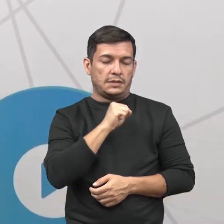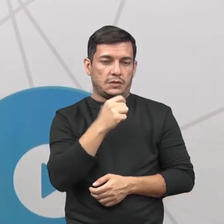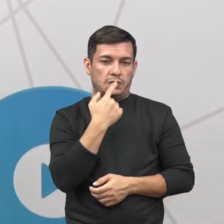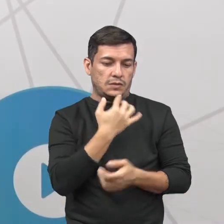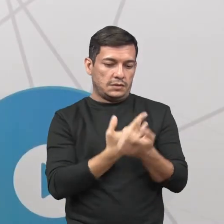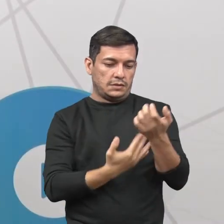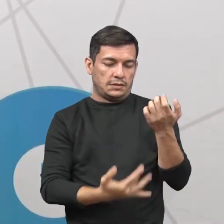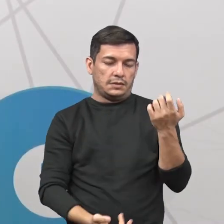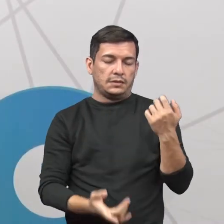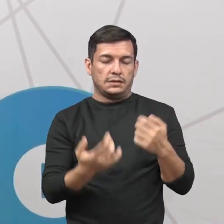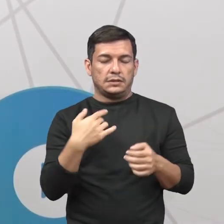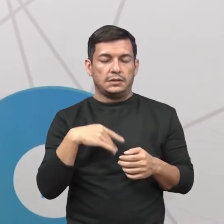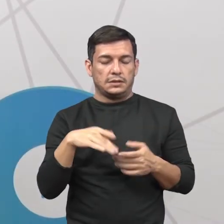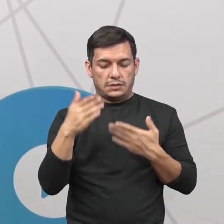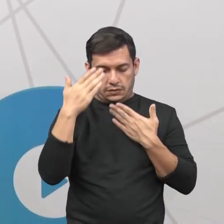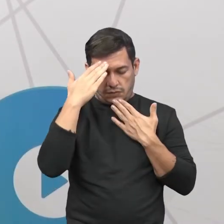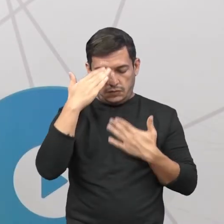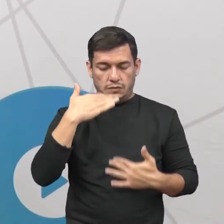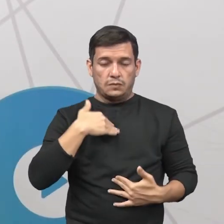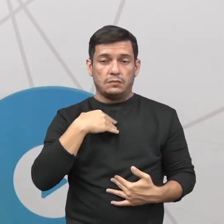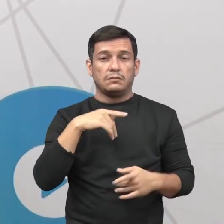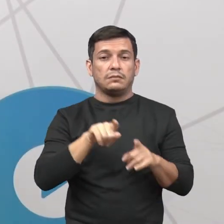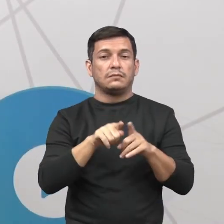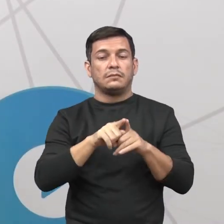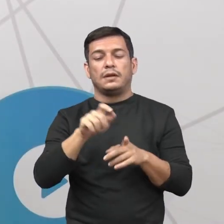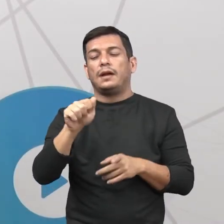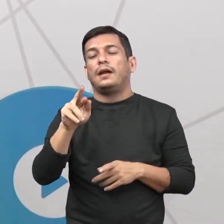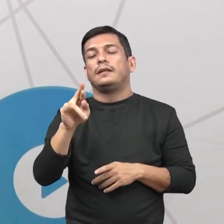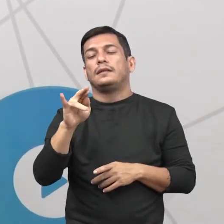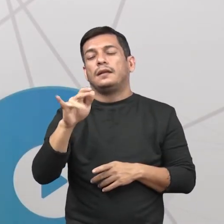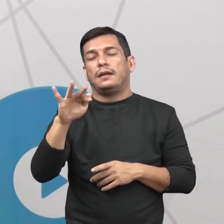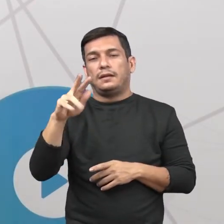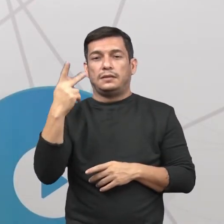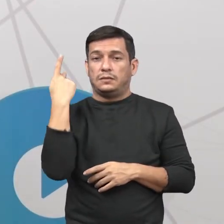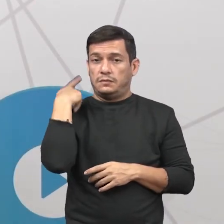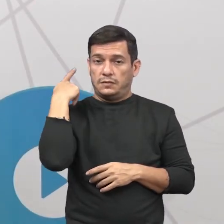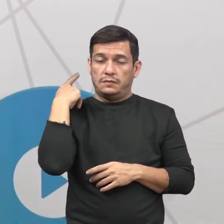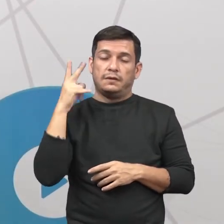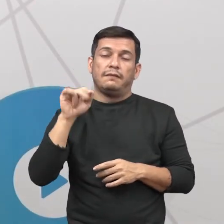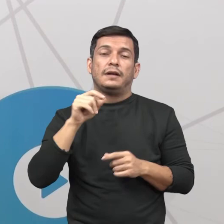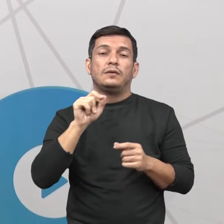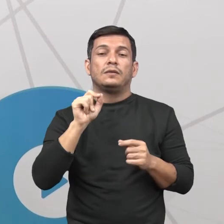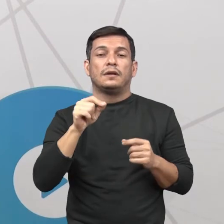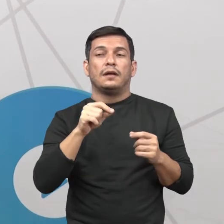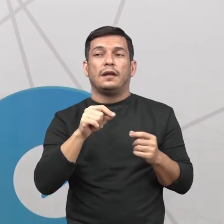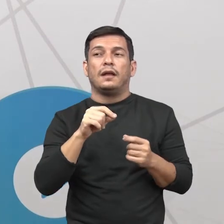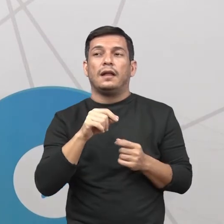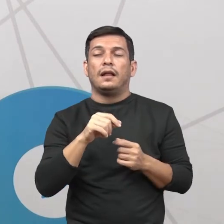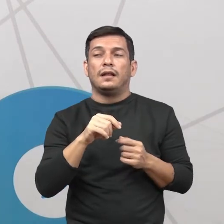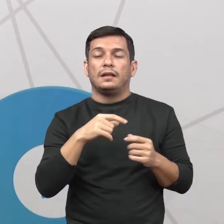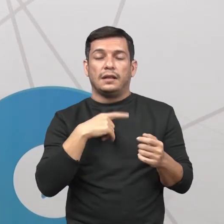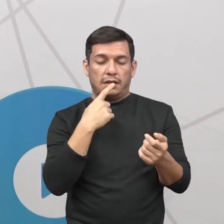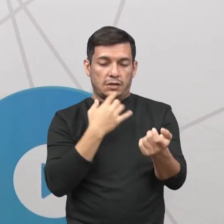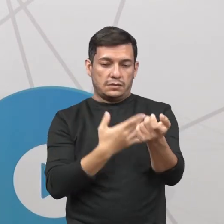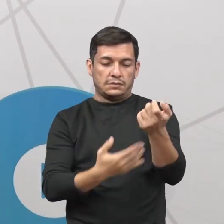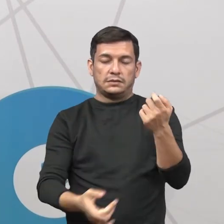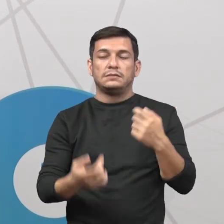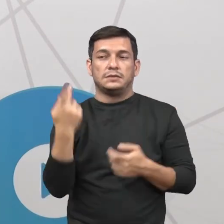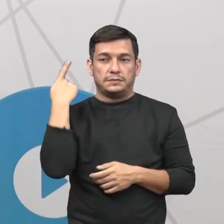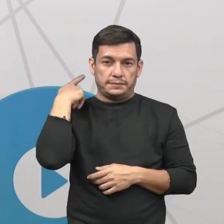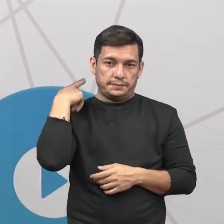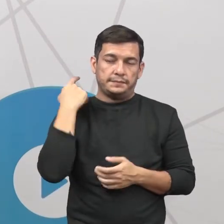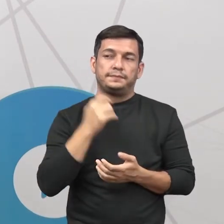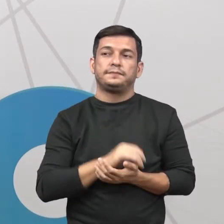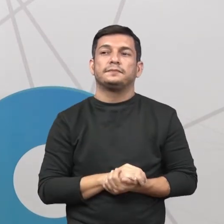O coração bombeia aquele sangue que acabou de chegar do corpo e as artérias pulmonares vão